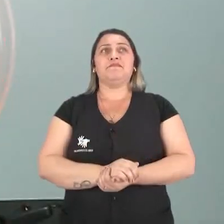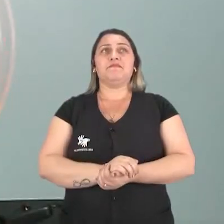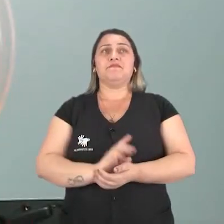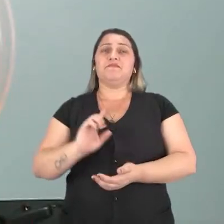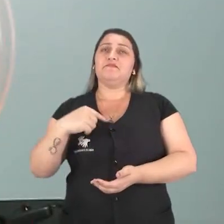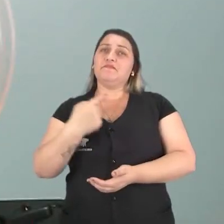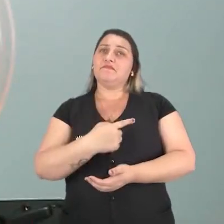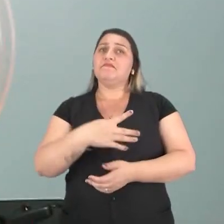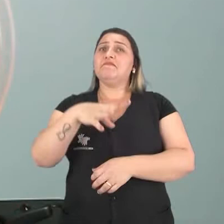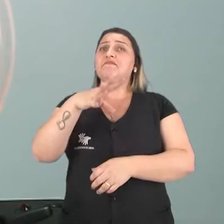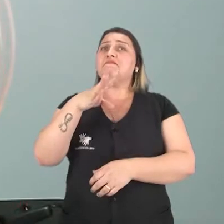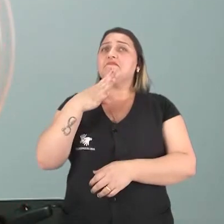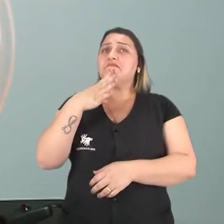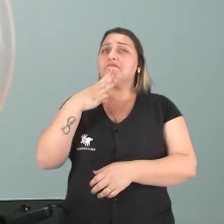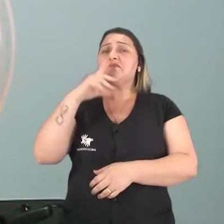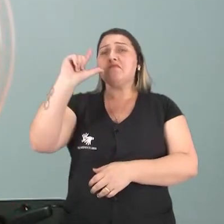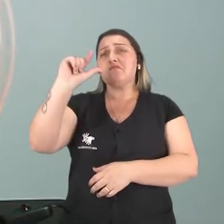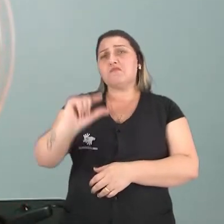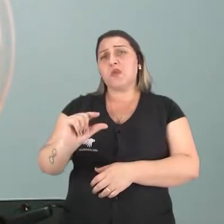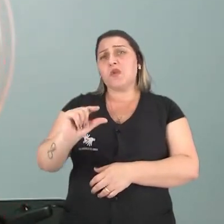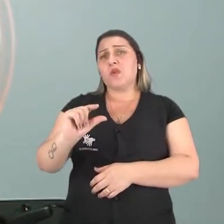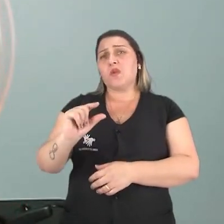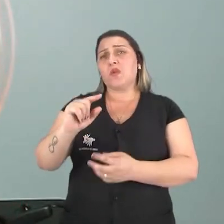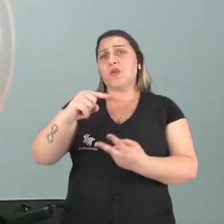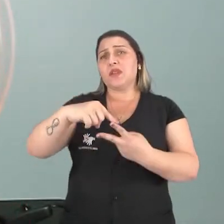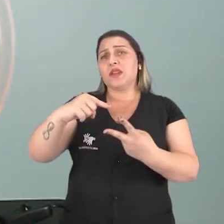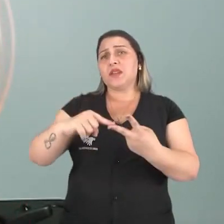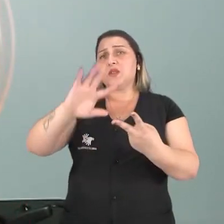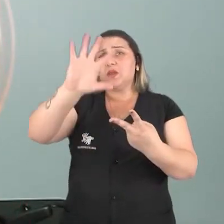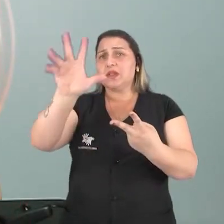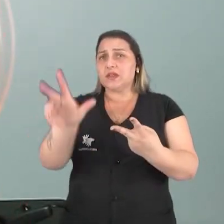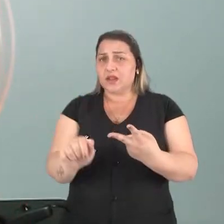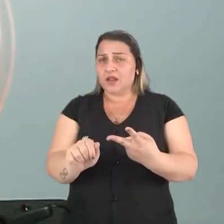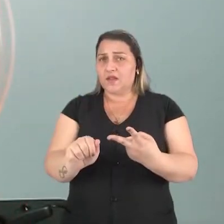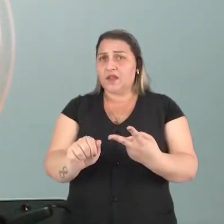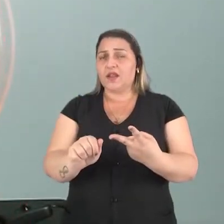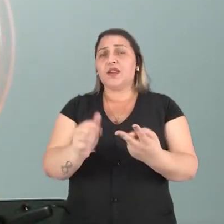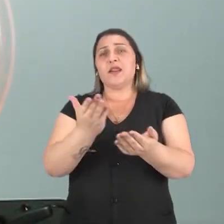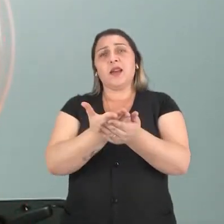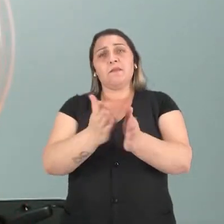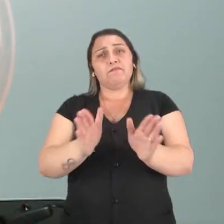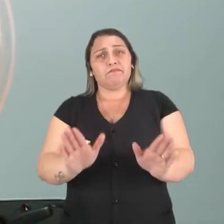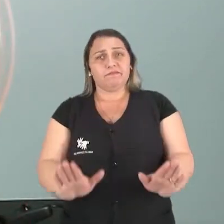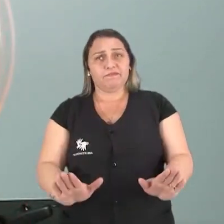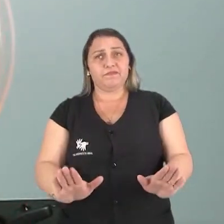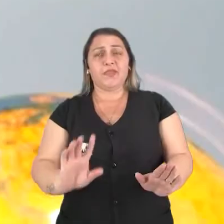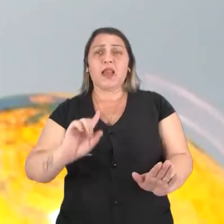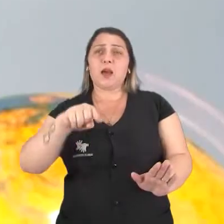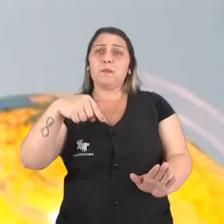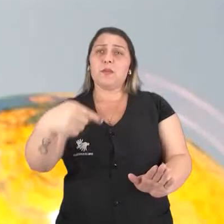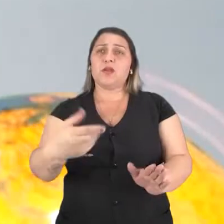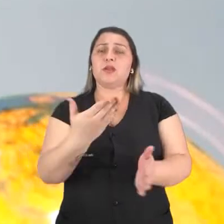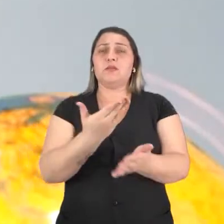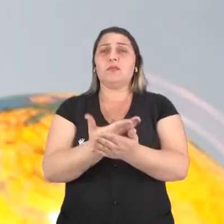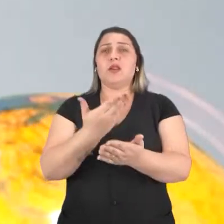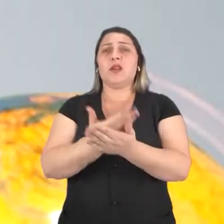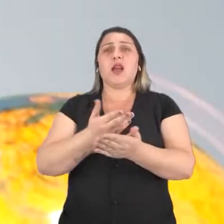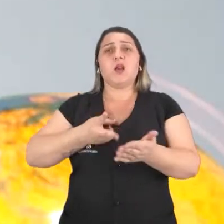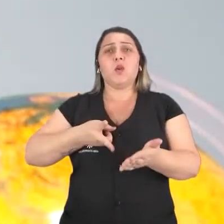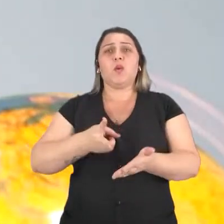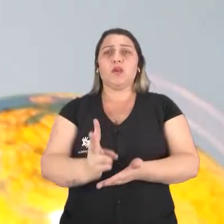nós conhecemos agora um pouco dessas duas Áfricas. E nós vamos ficando por aqui. Na próxima aula, nós